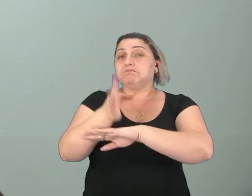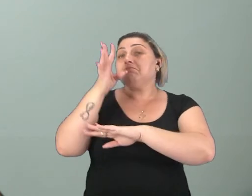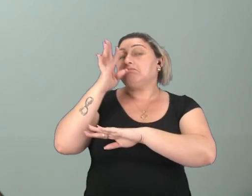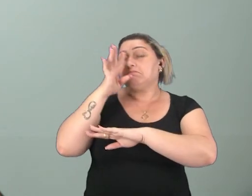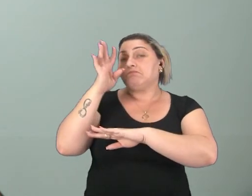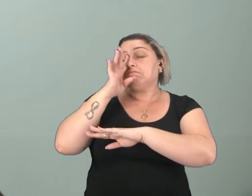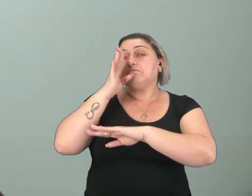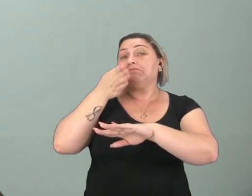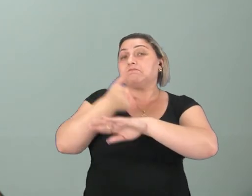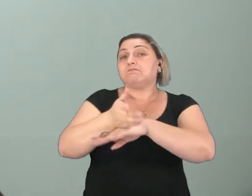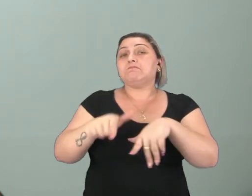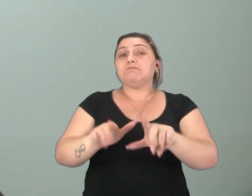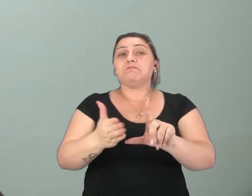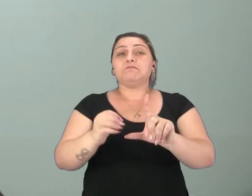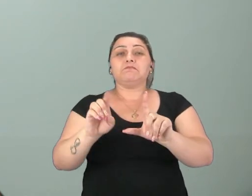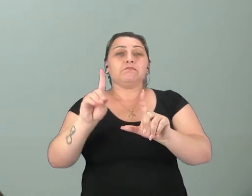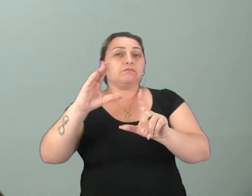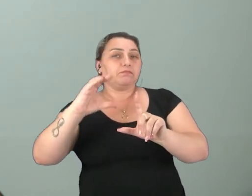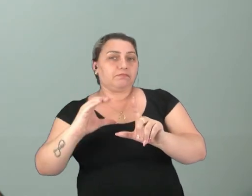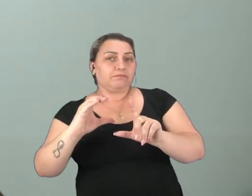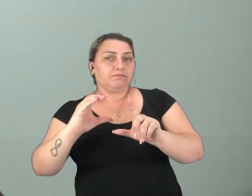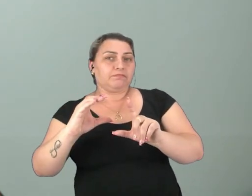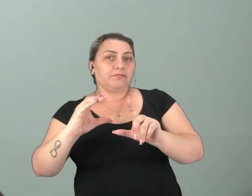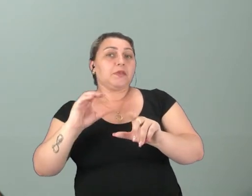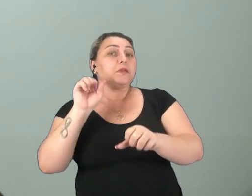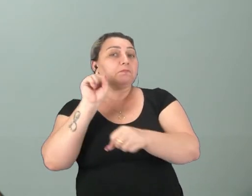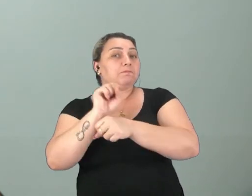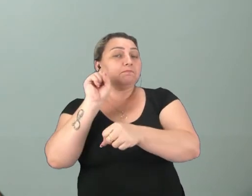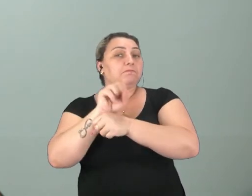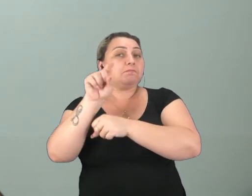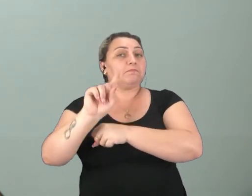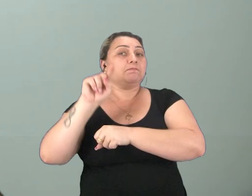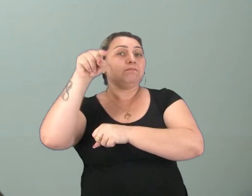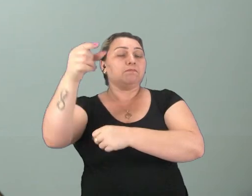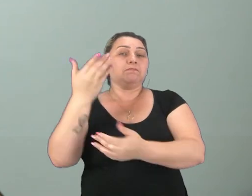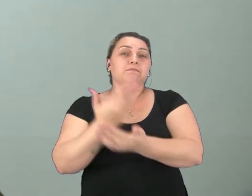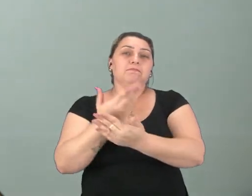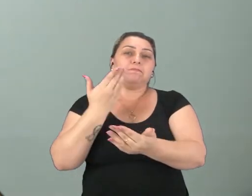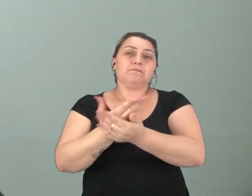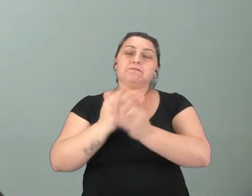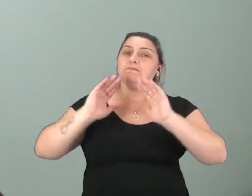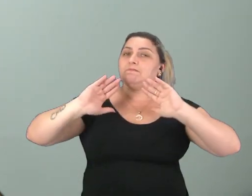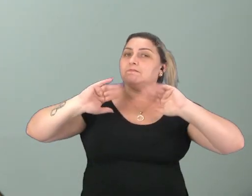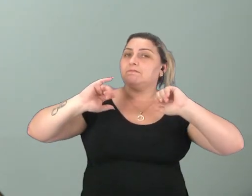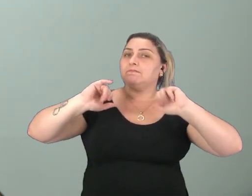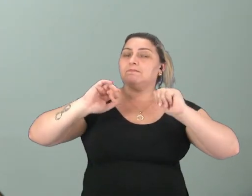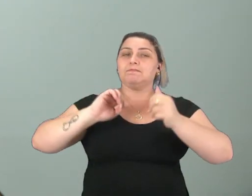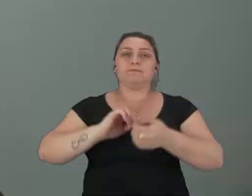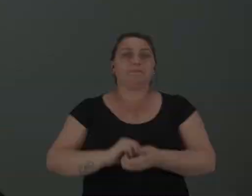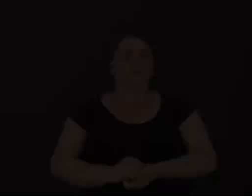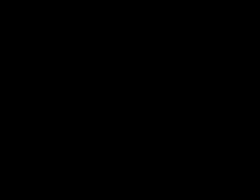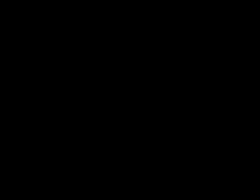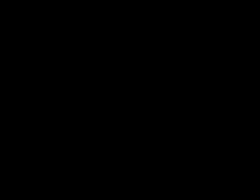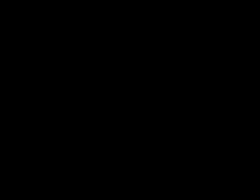assistir. É só acessar a nossa plataforma Eduque. Eu aguardo você na nossa próxima aula e tchau, tchau!